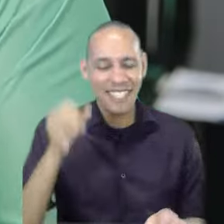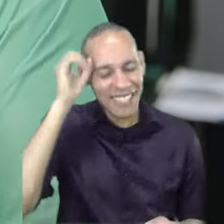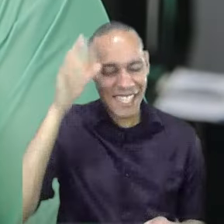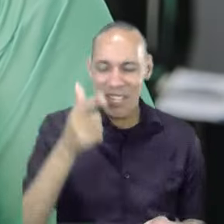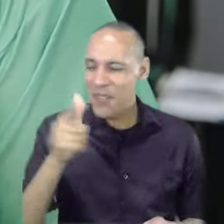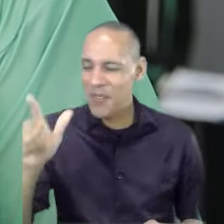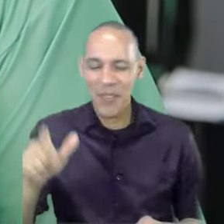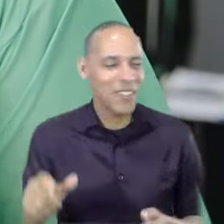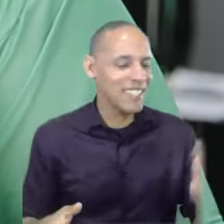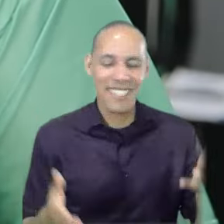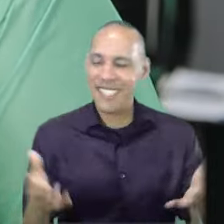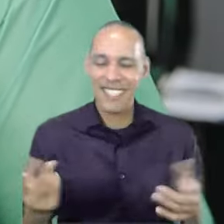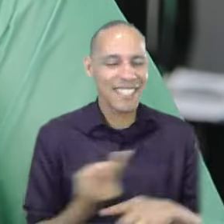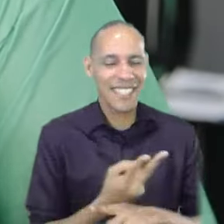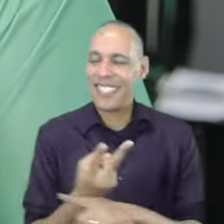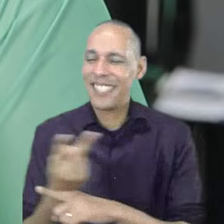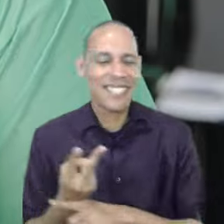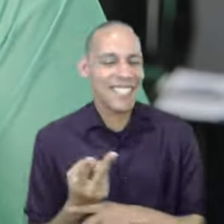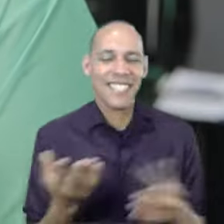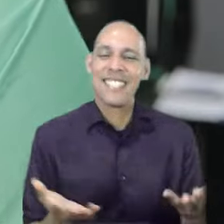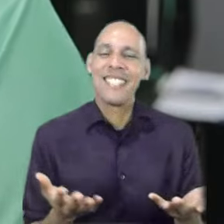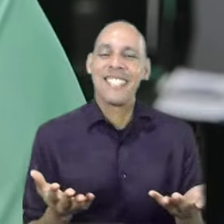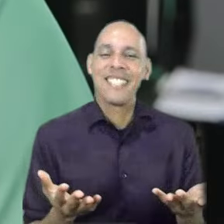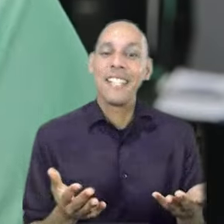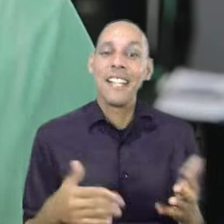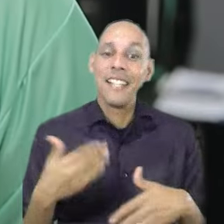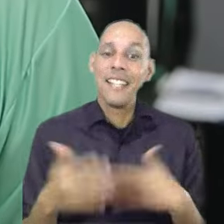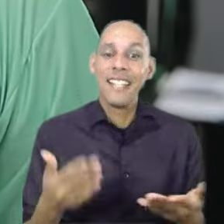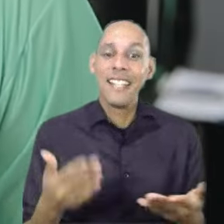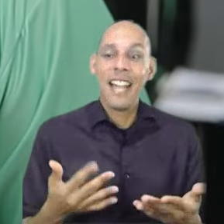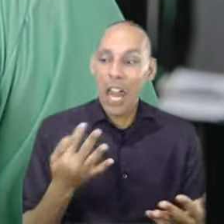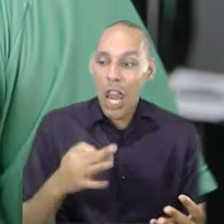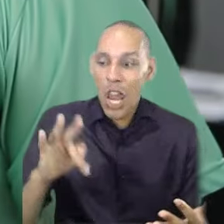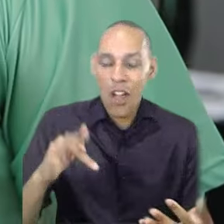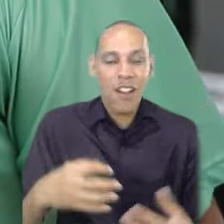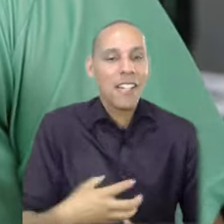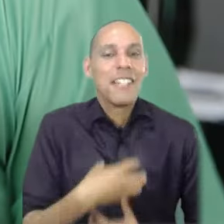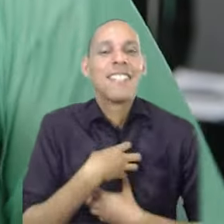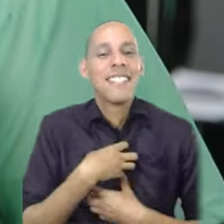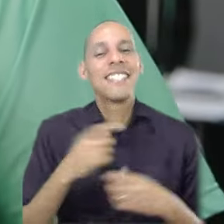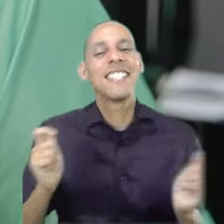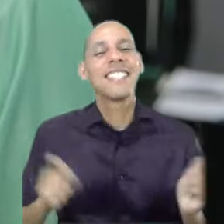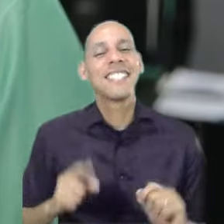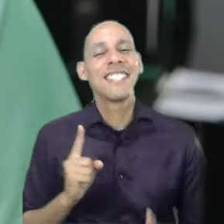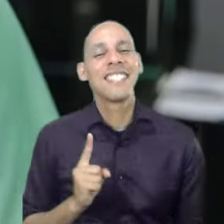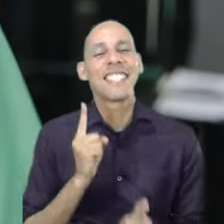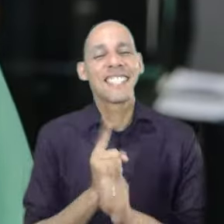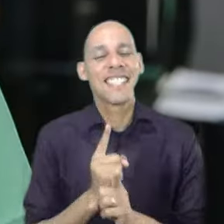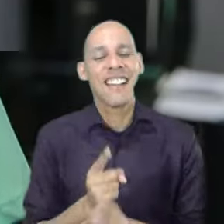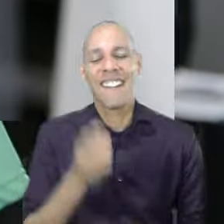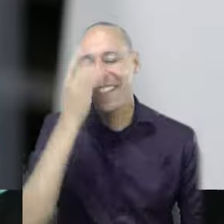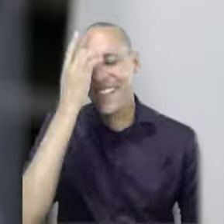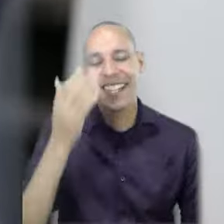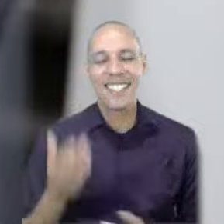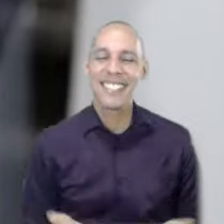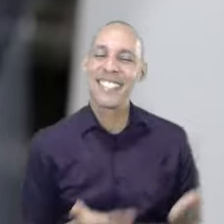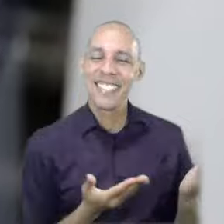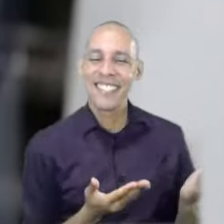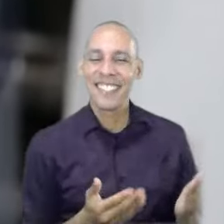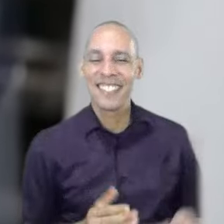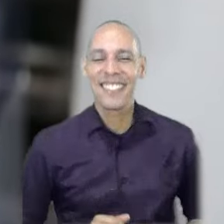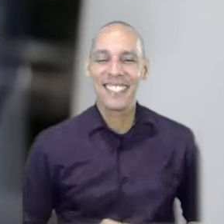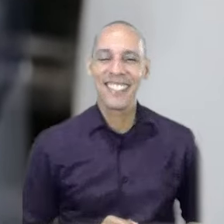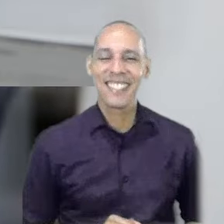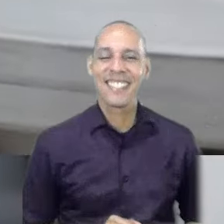Então acabou que a gente foi, por uma dor, né? Acabou descobrindo aí uma facilidade através do Vintintim.